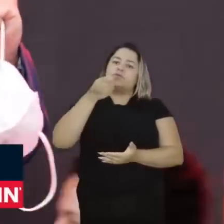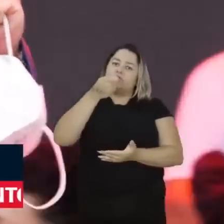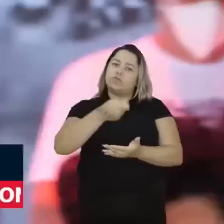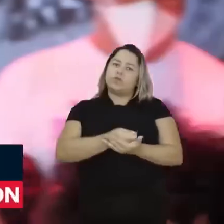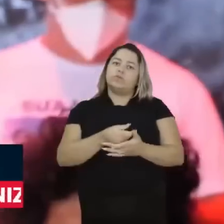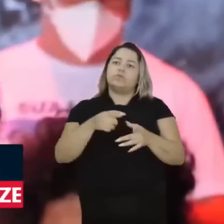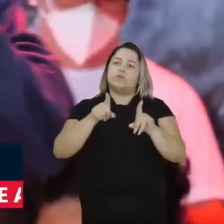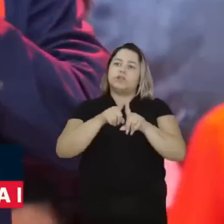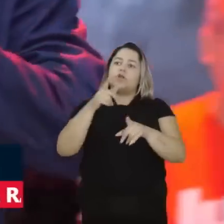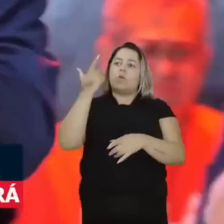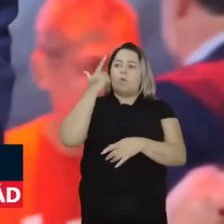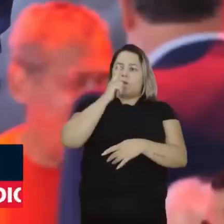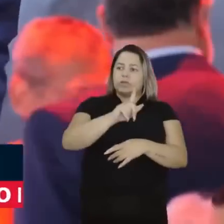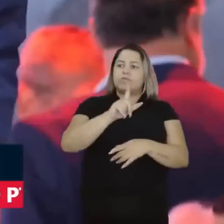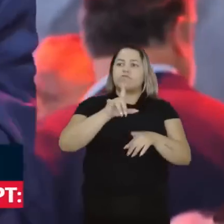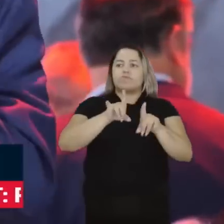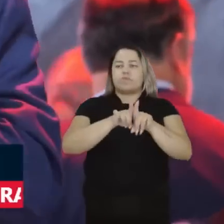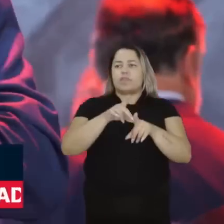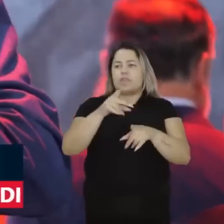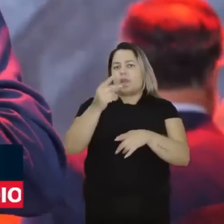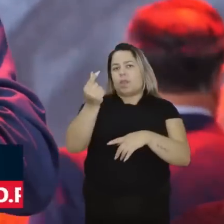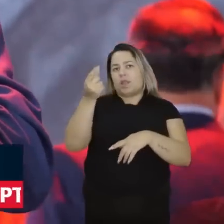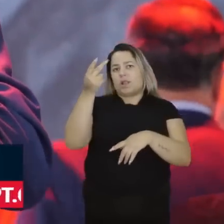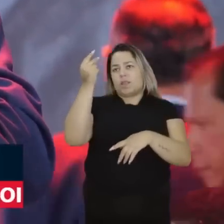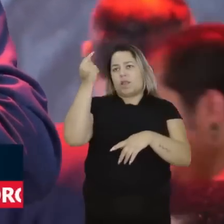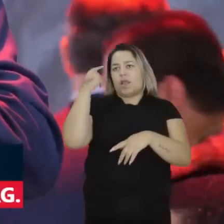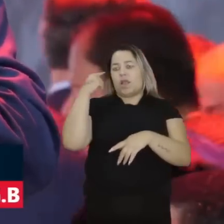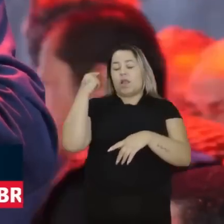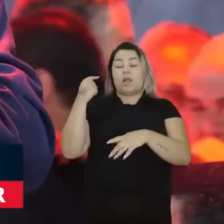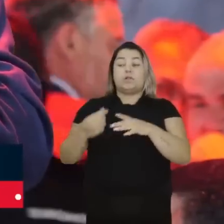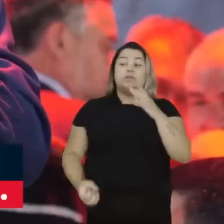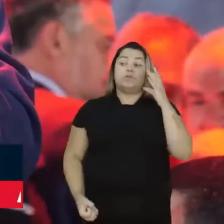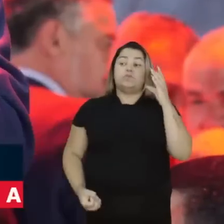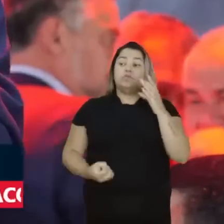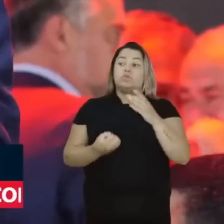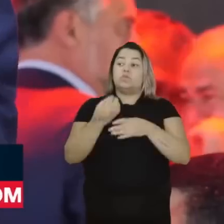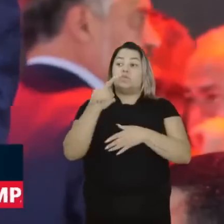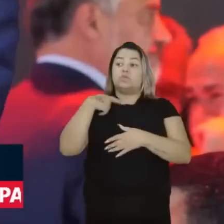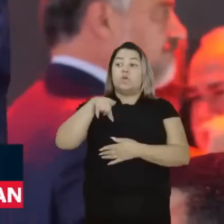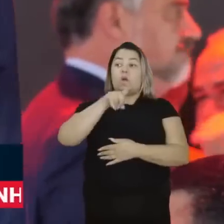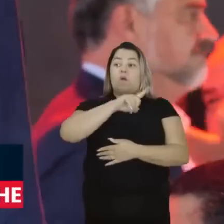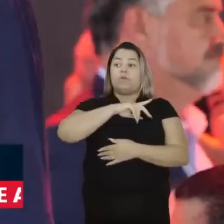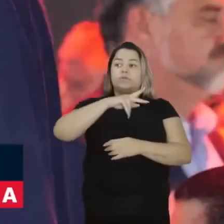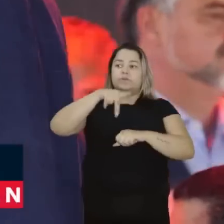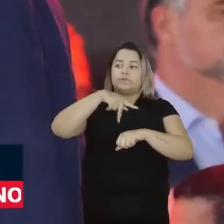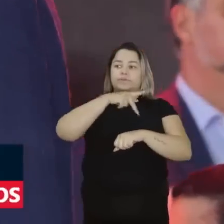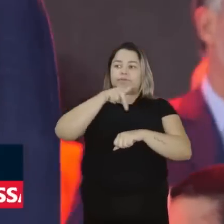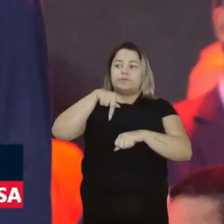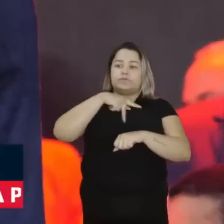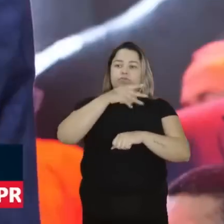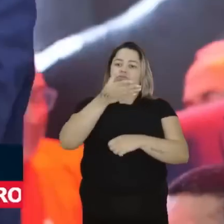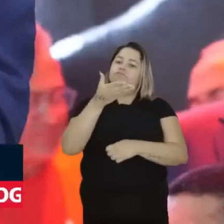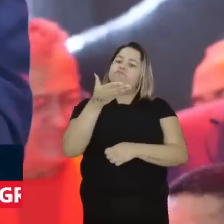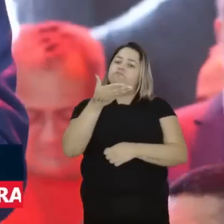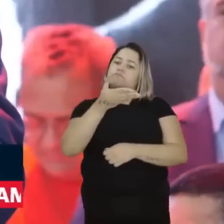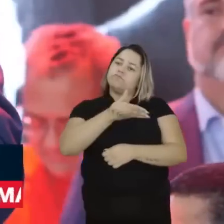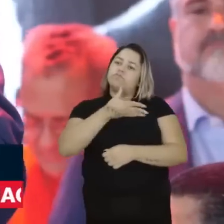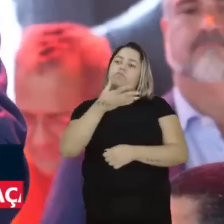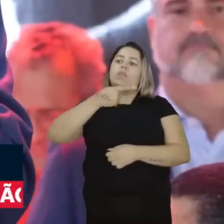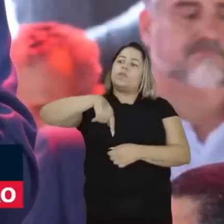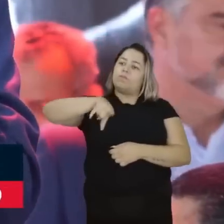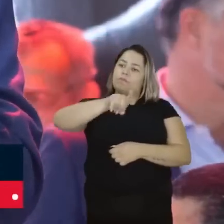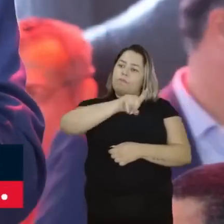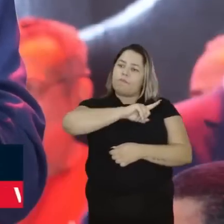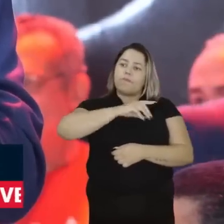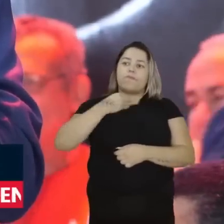de vocês conquistados desde da fundação do nosso país. Portanto, companheirada, a nossa